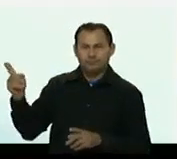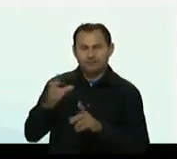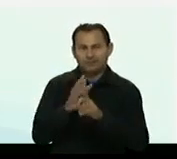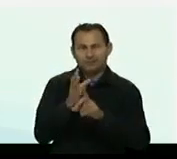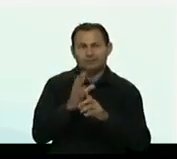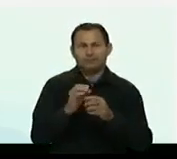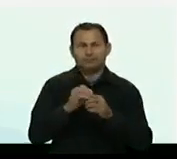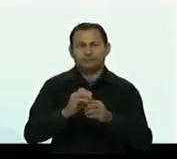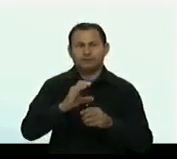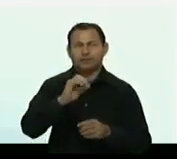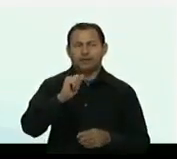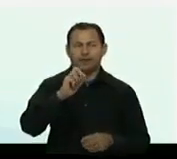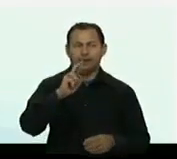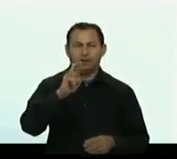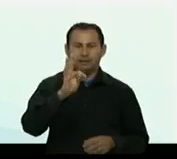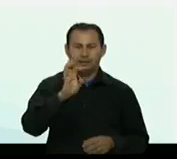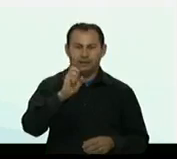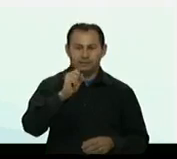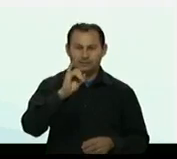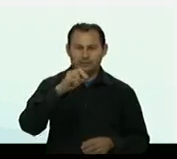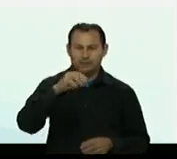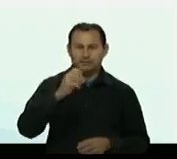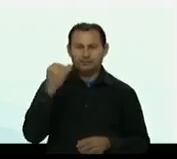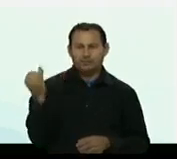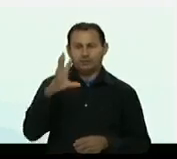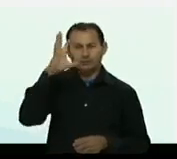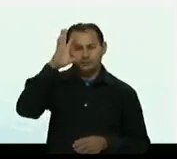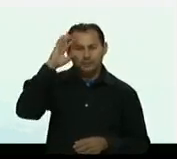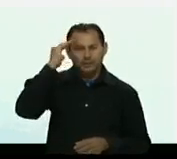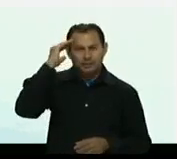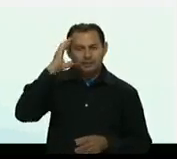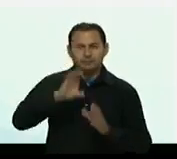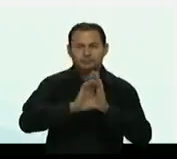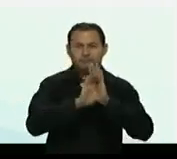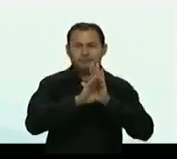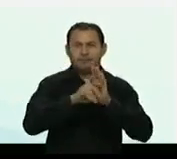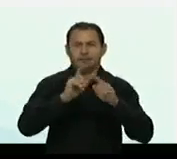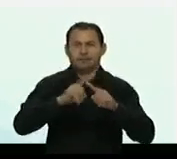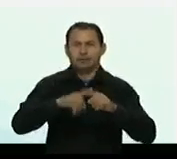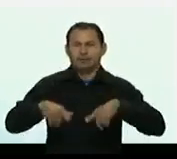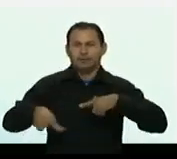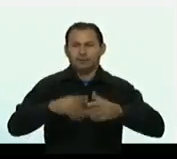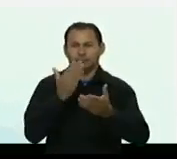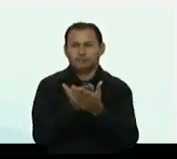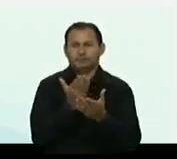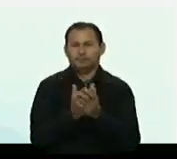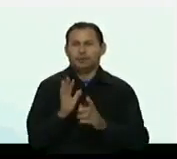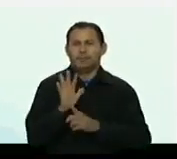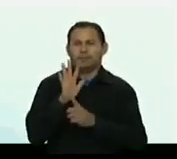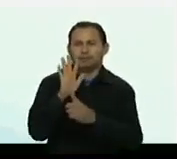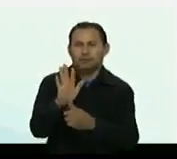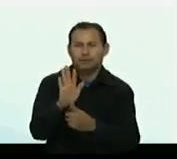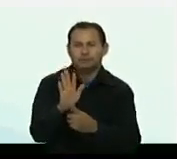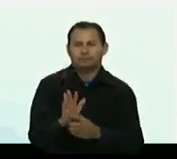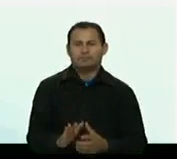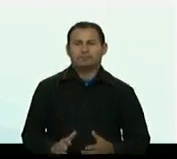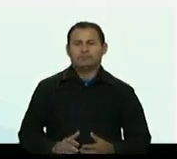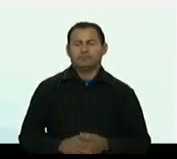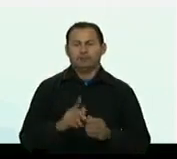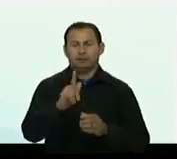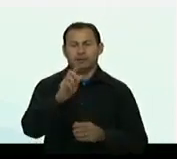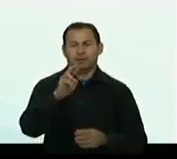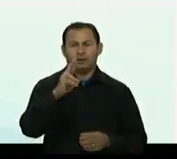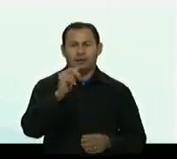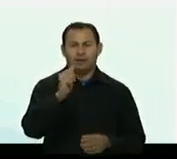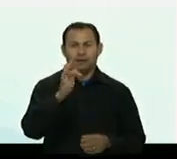coordenadas cartesianos, é importante que você entenda esse conceito. Por quê? Porque nós trabalharemos com representações